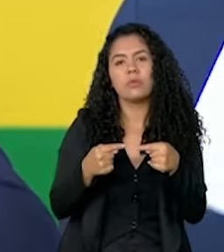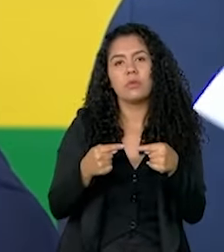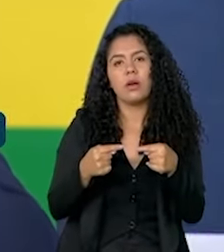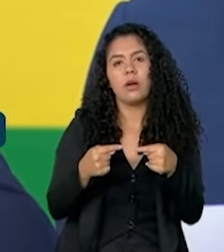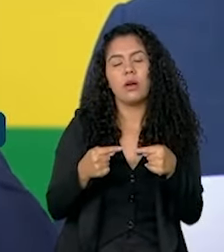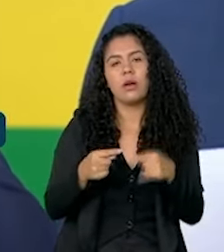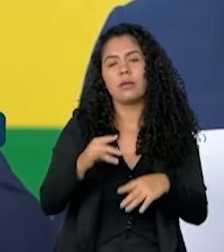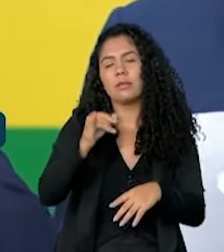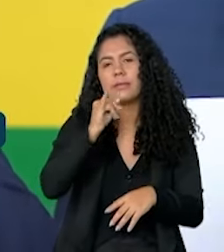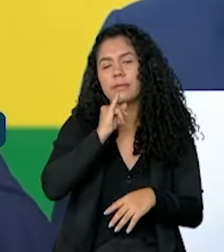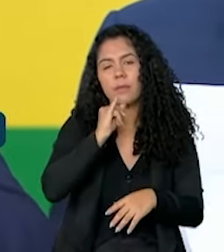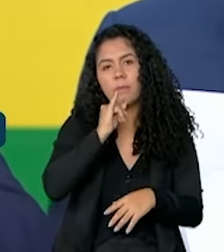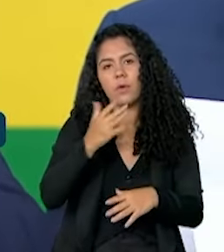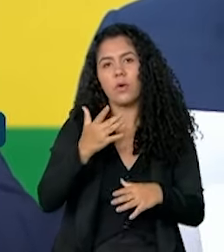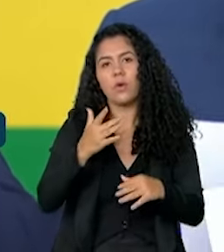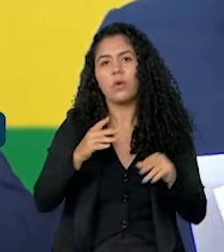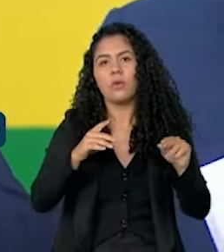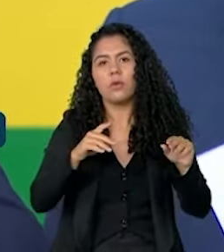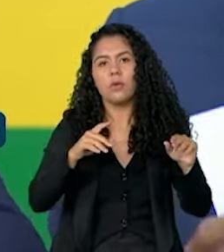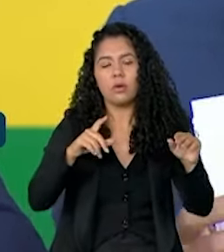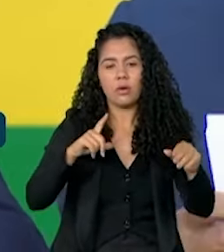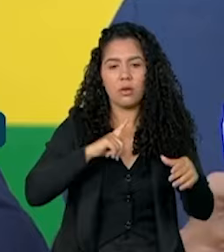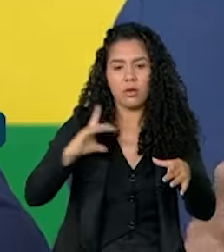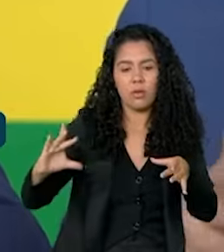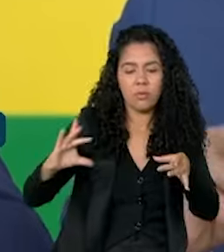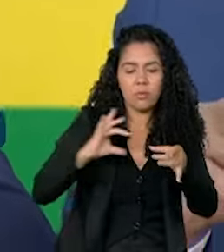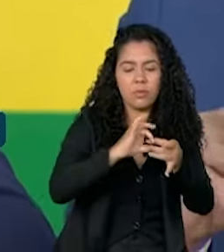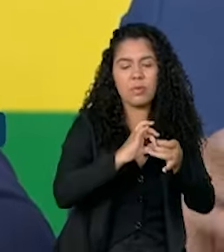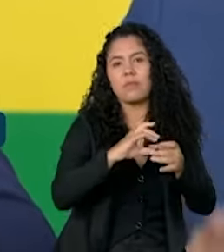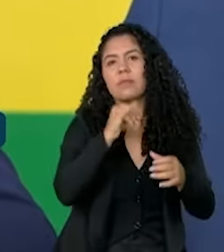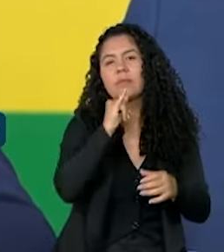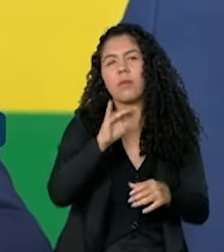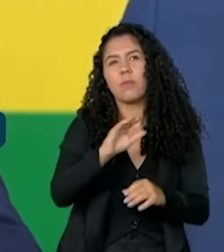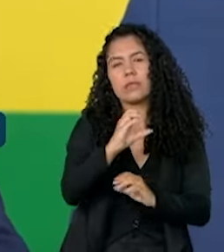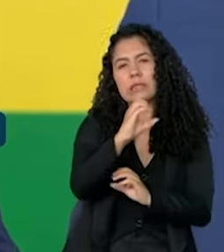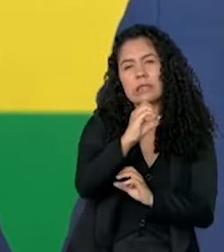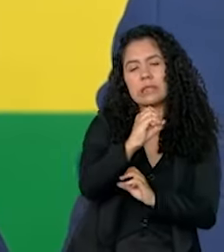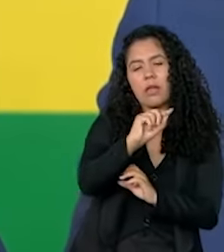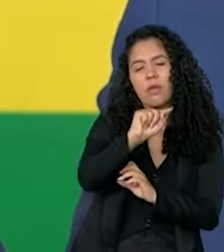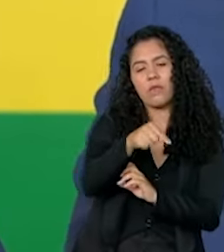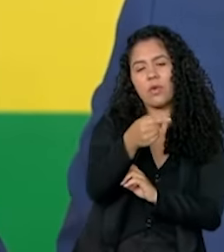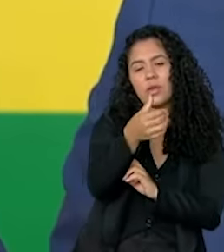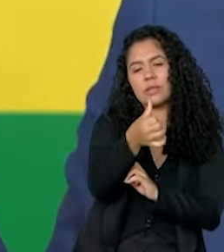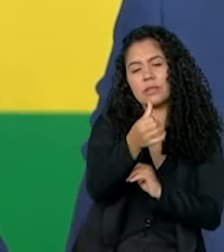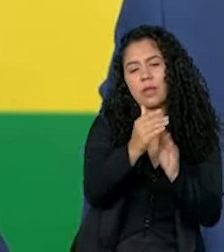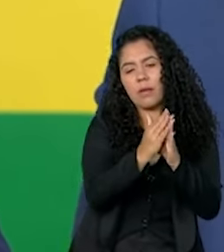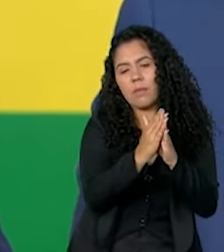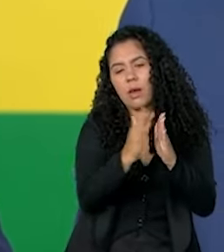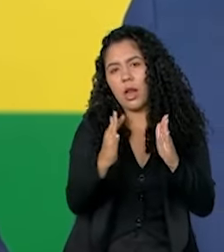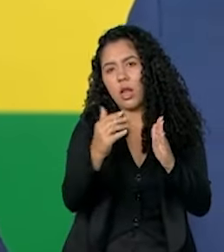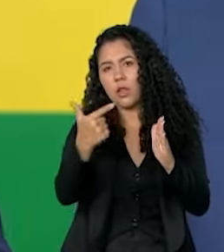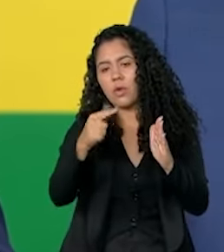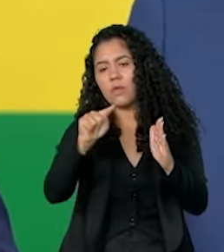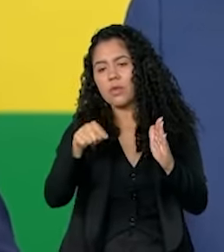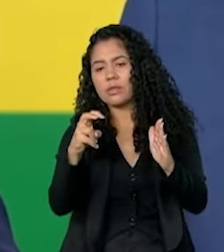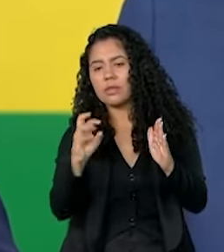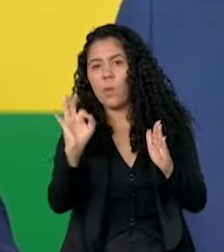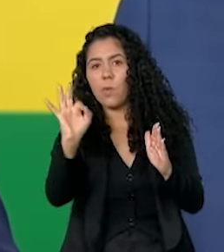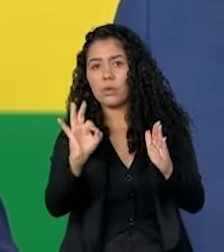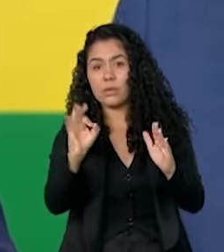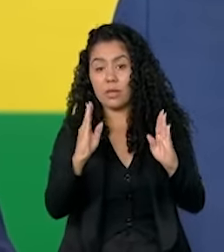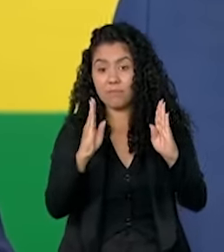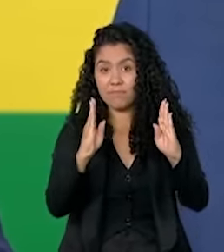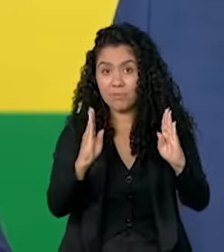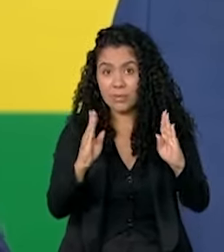àquele espaço do arcabouço fiscal entre 0,6% e 2,5%. Isso significa que